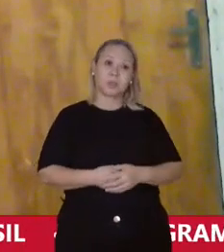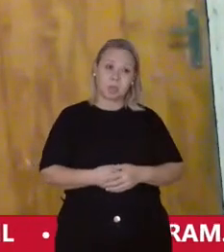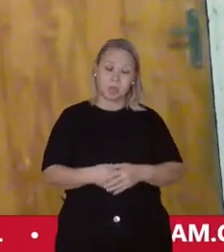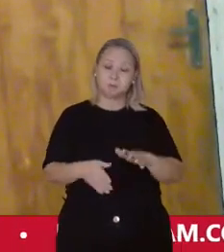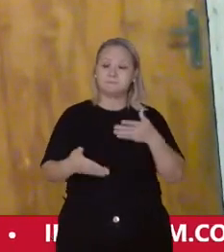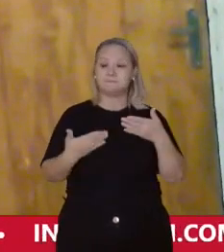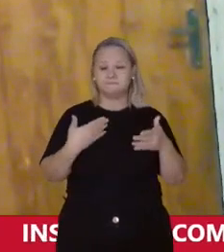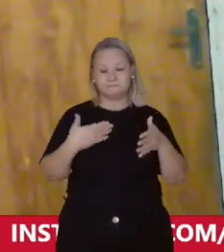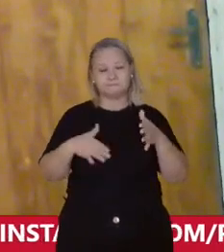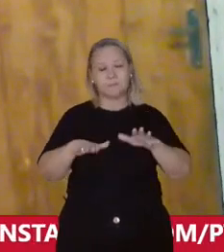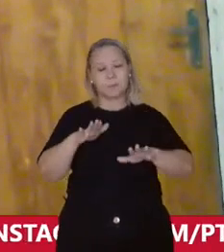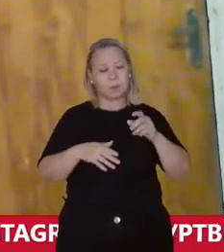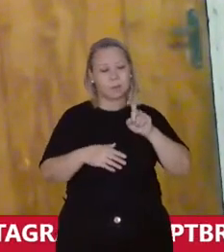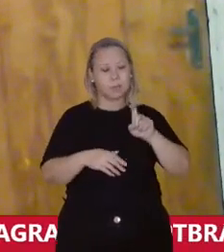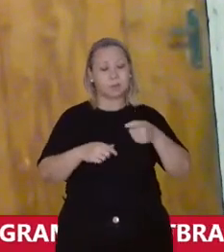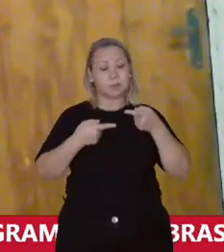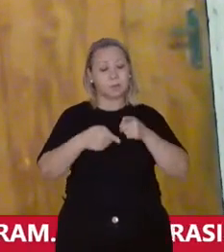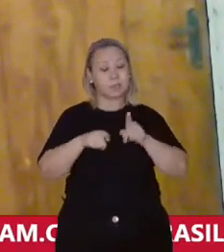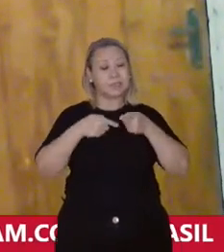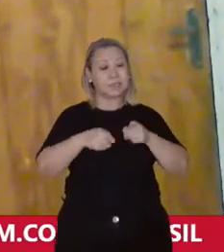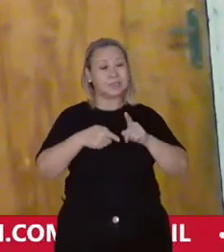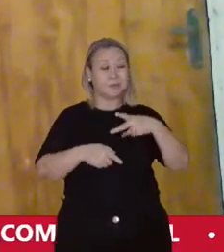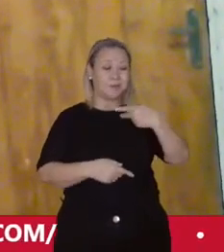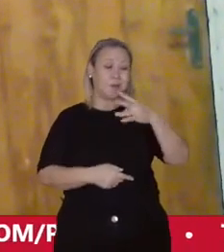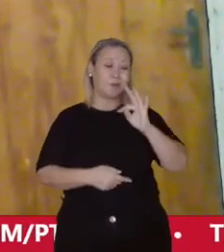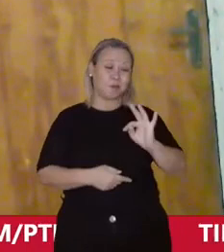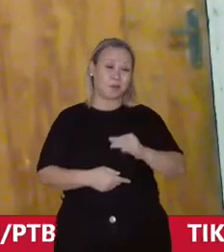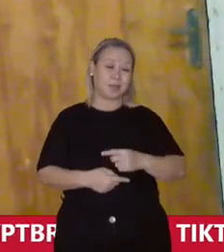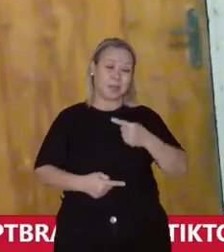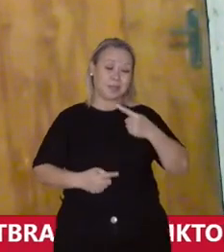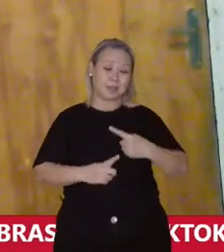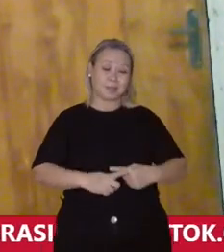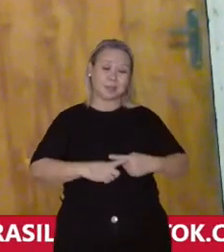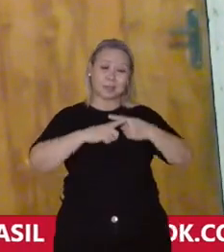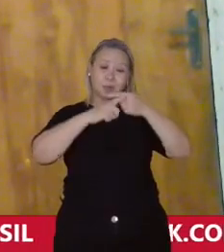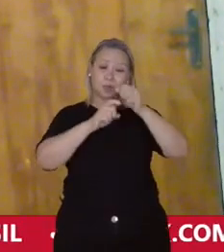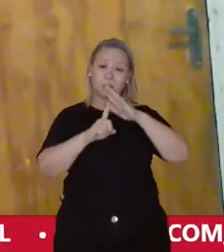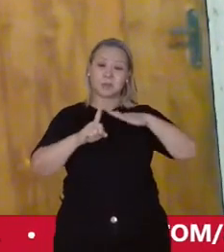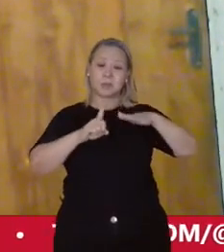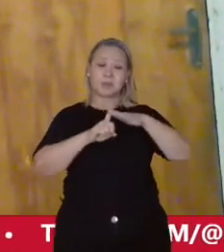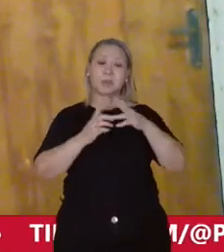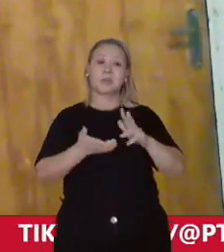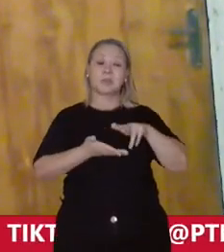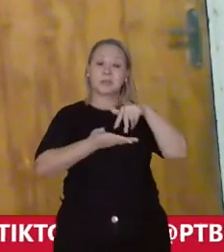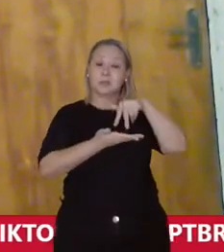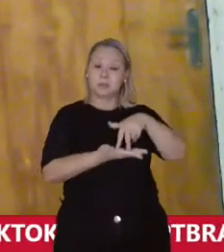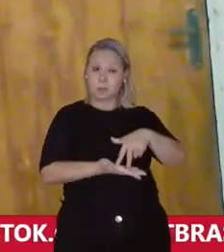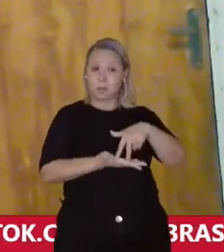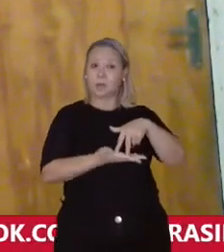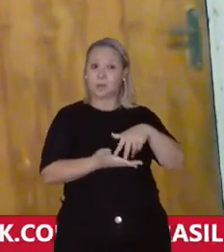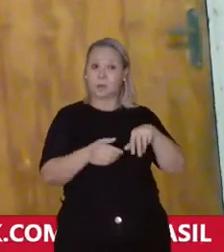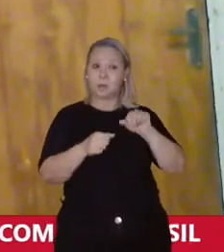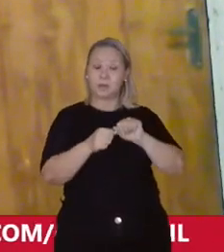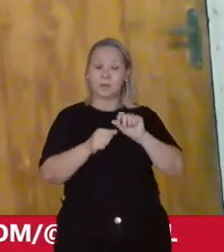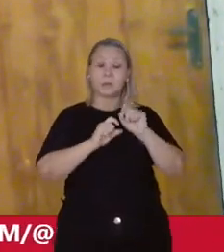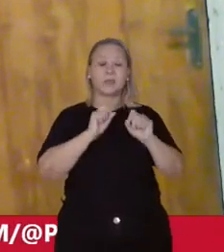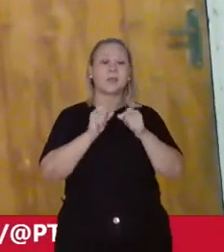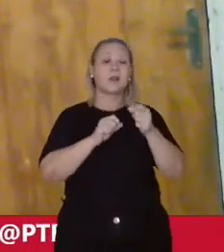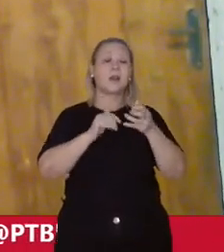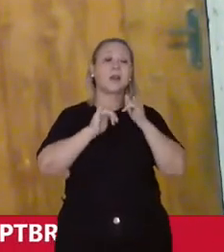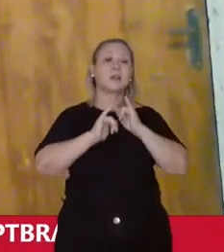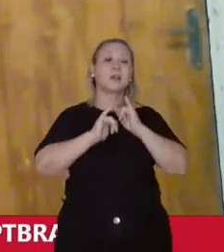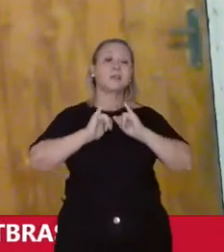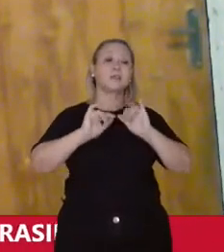seja o grande desafio do PT nessa disputa de sociedade que a gente se coloca para fazer, né? E dizer